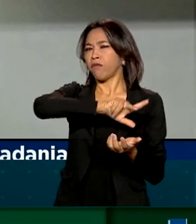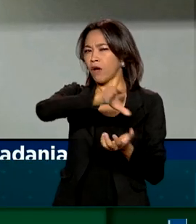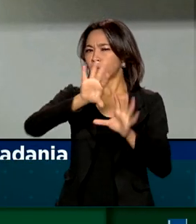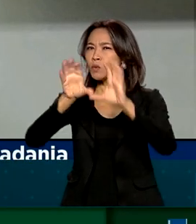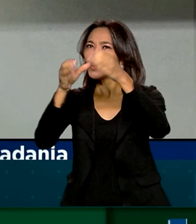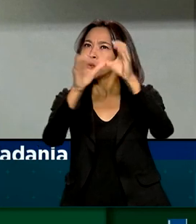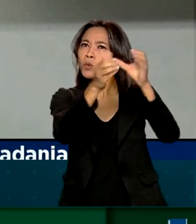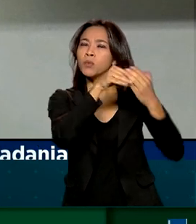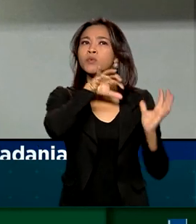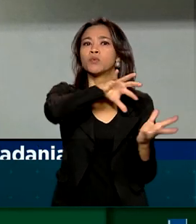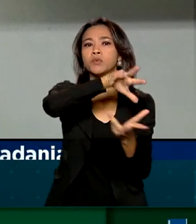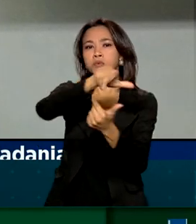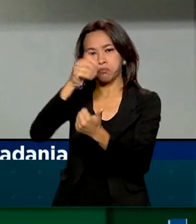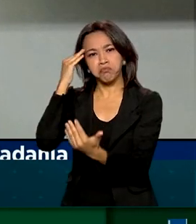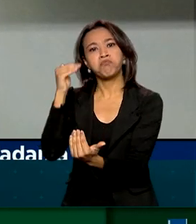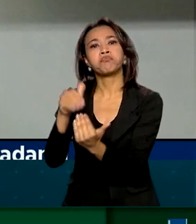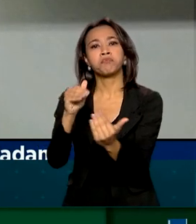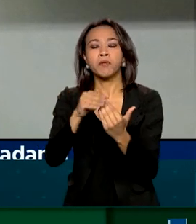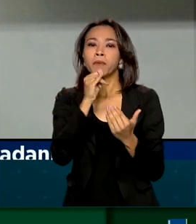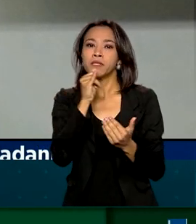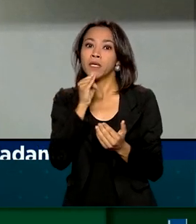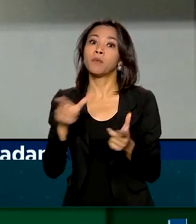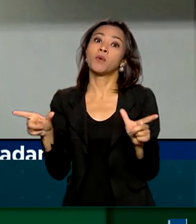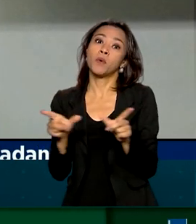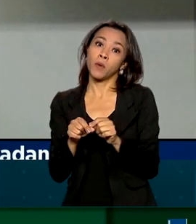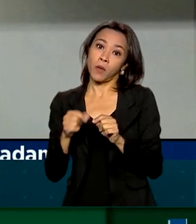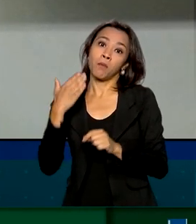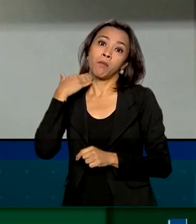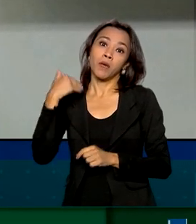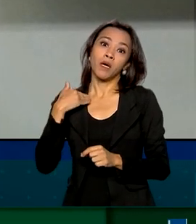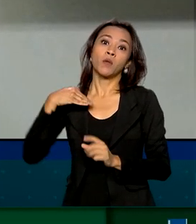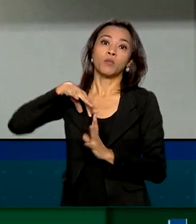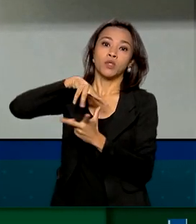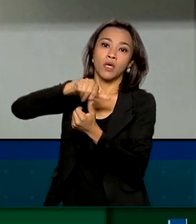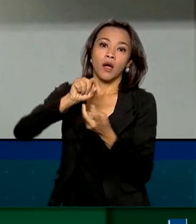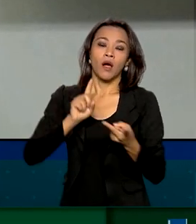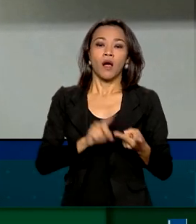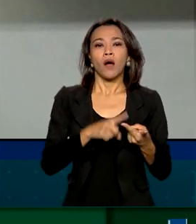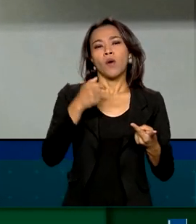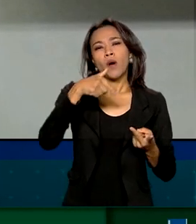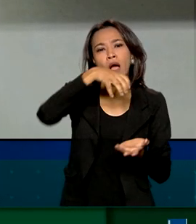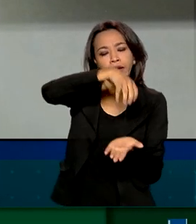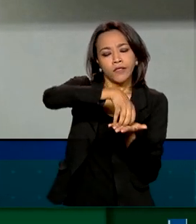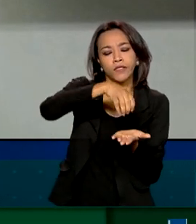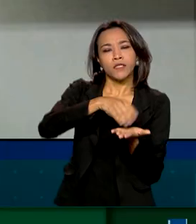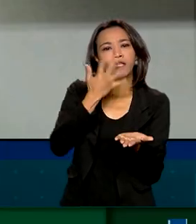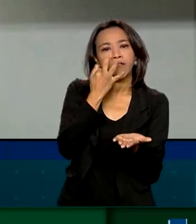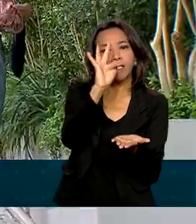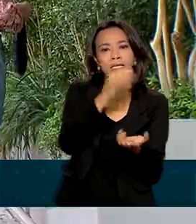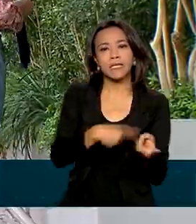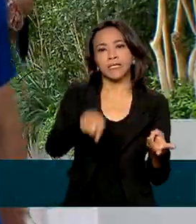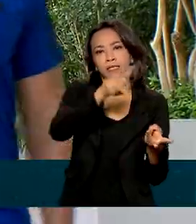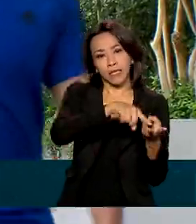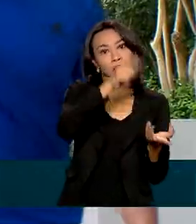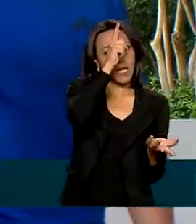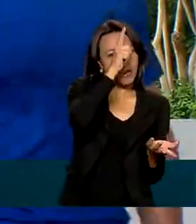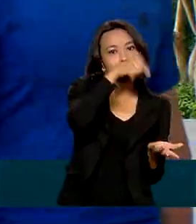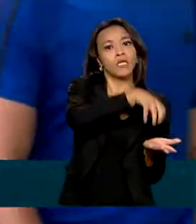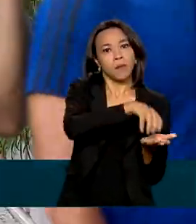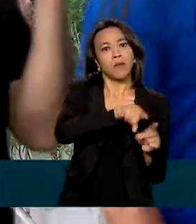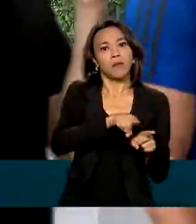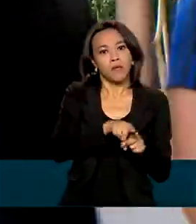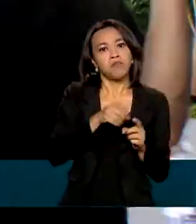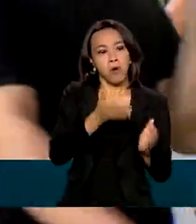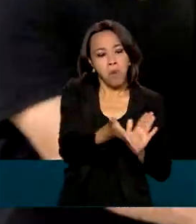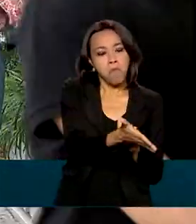internacionais, como o Banco Mundial, a Agência Francesa, a KfW Alemã. Em outra frente,